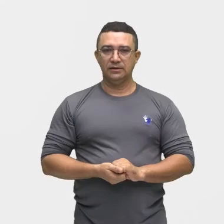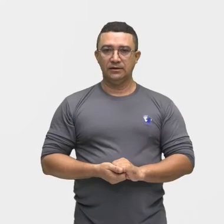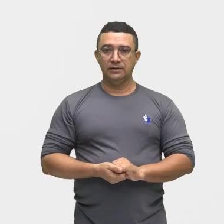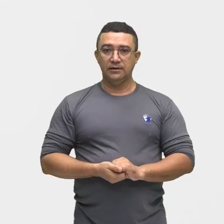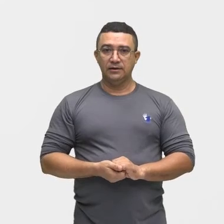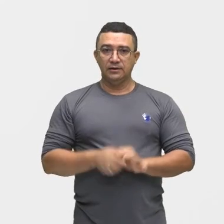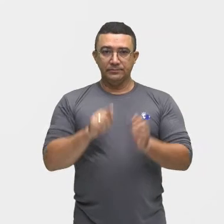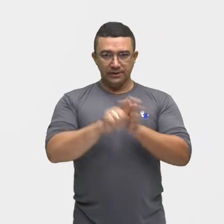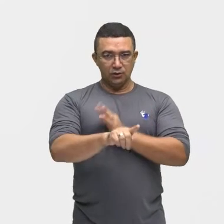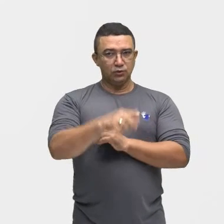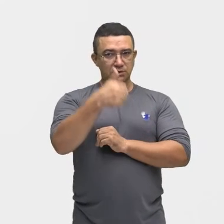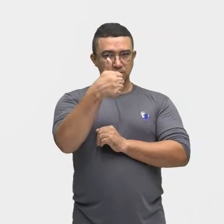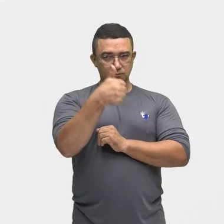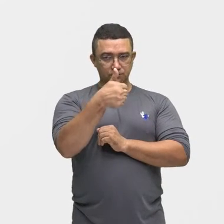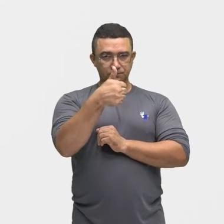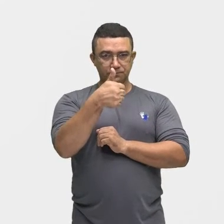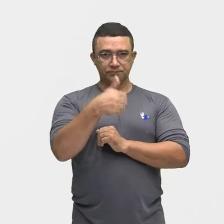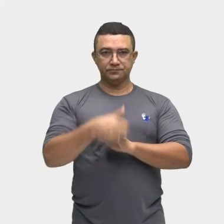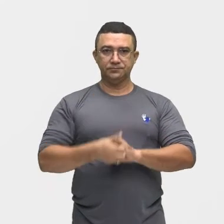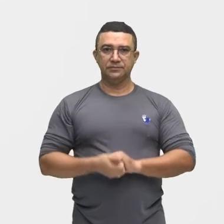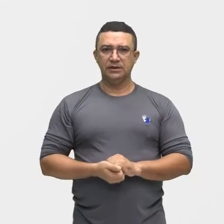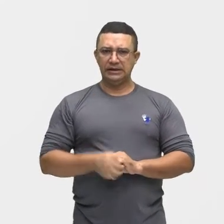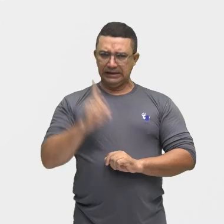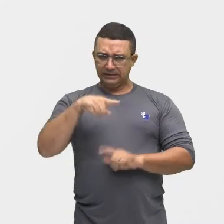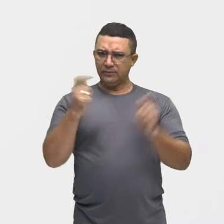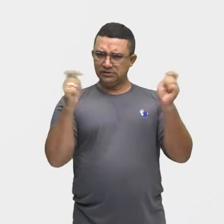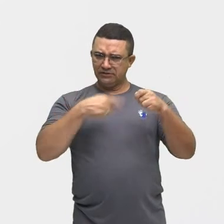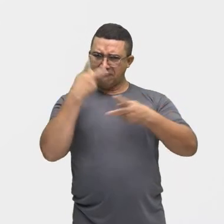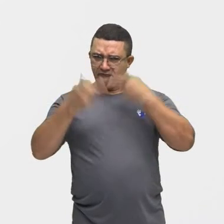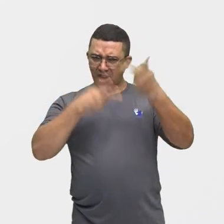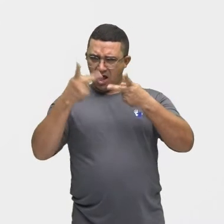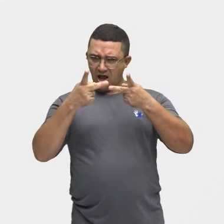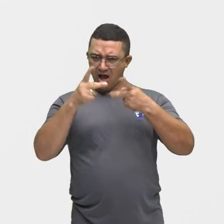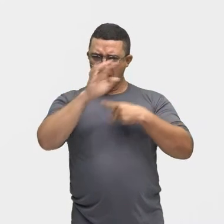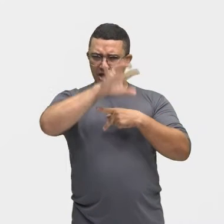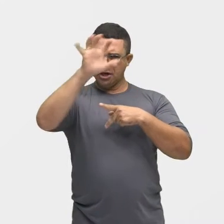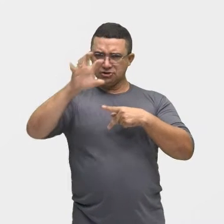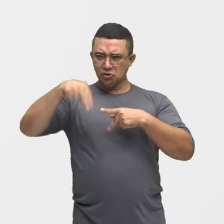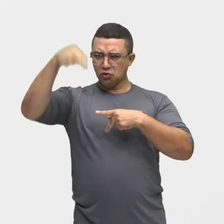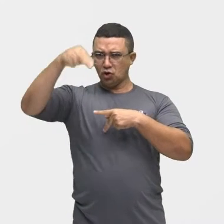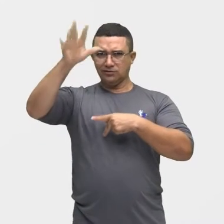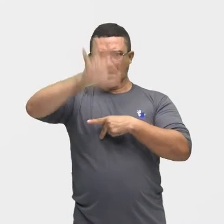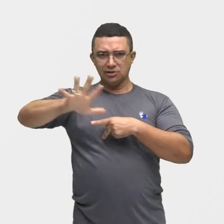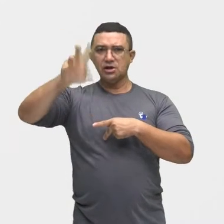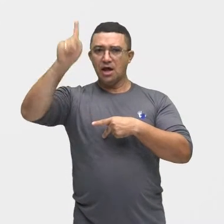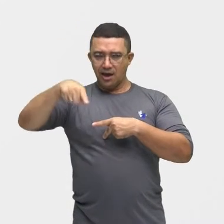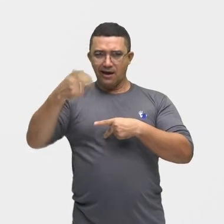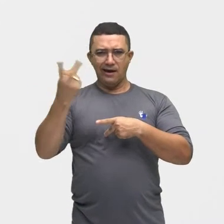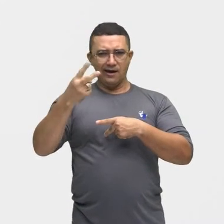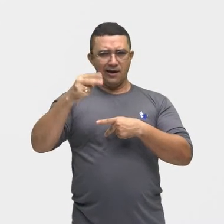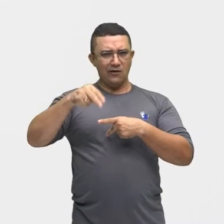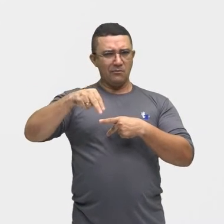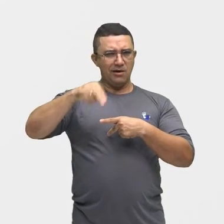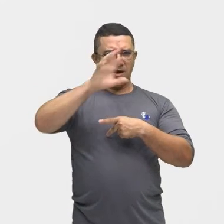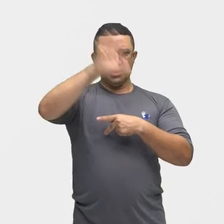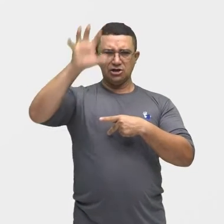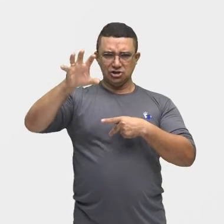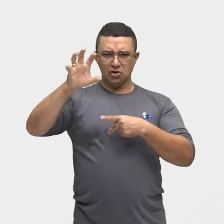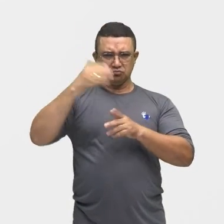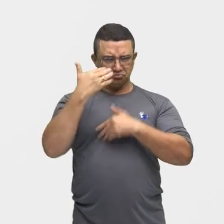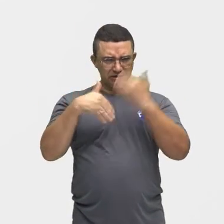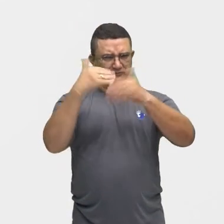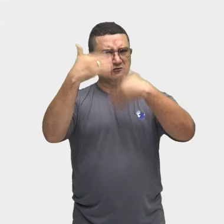Muito bem, temos aí a primeira questão: é possível afirmar que a região Nordeste é uma região desenvolvida? Então aí você